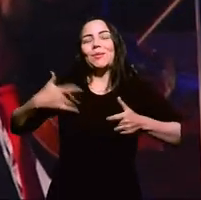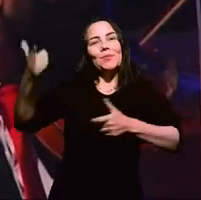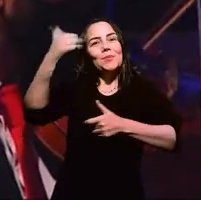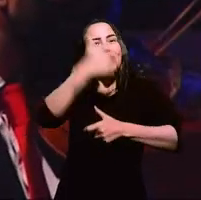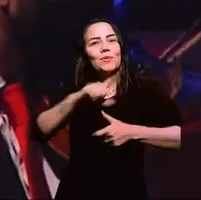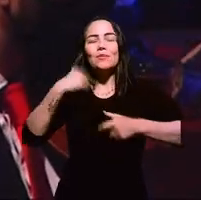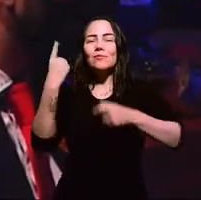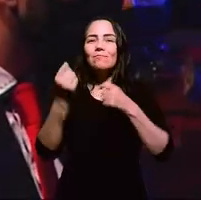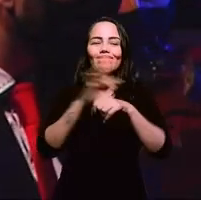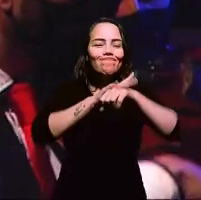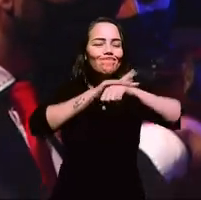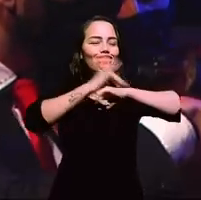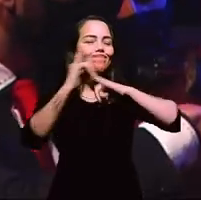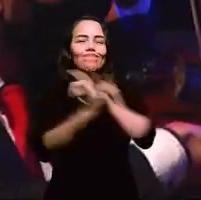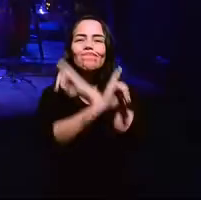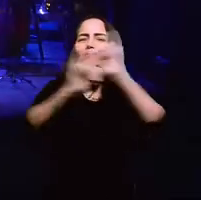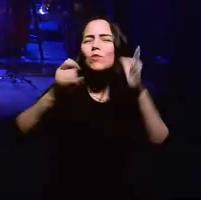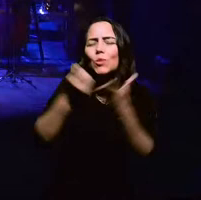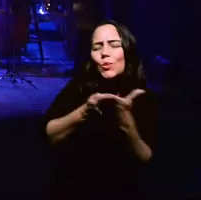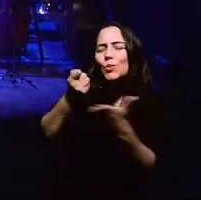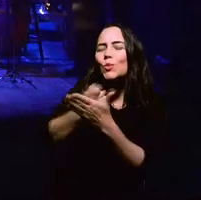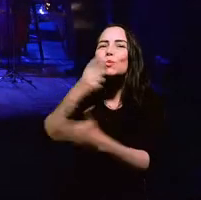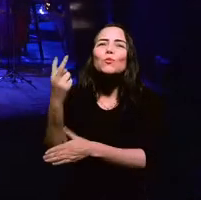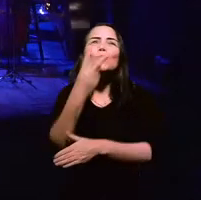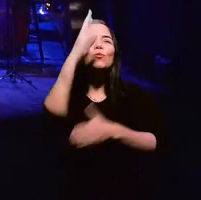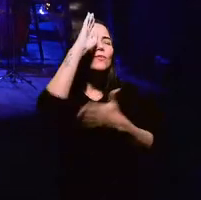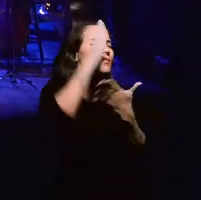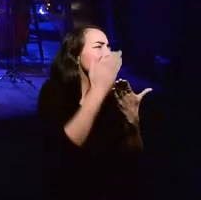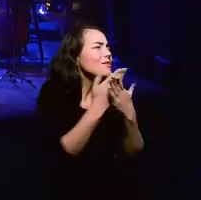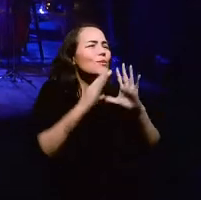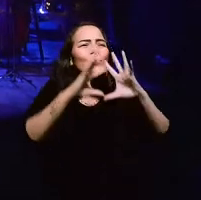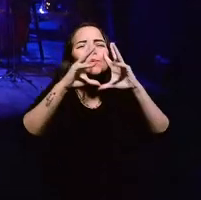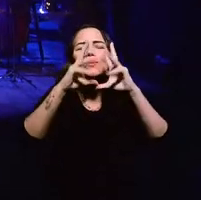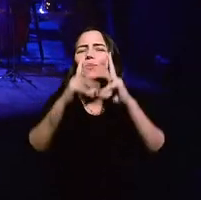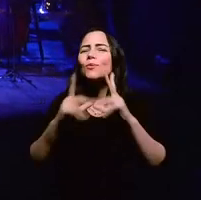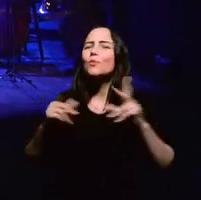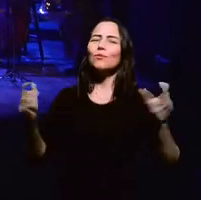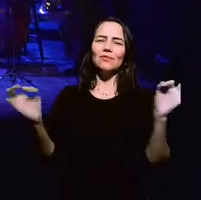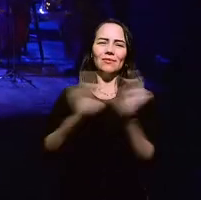por vitórias e acreditando que tudo teria uma solução.